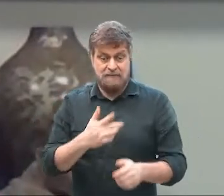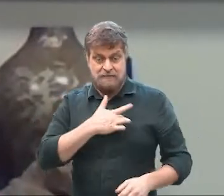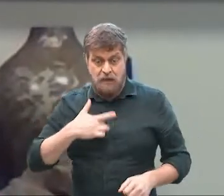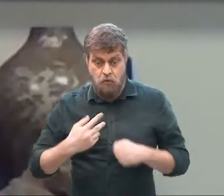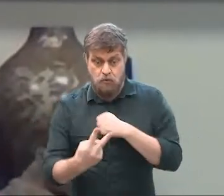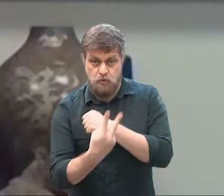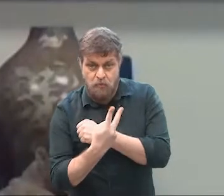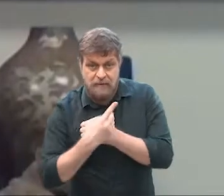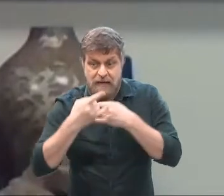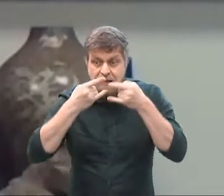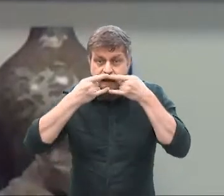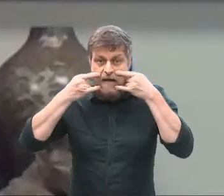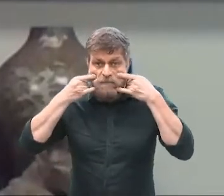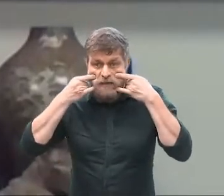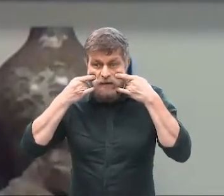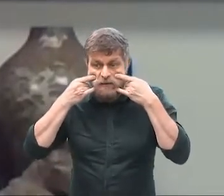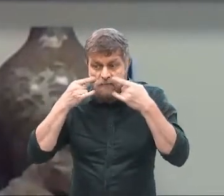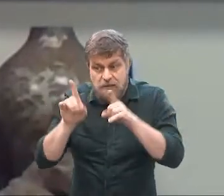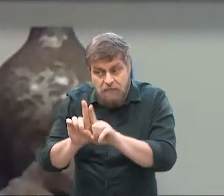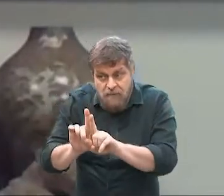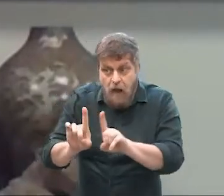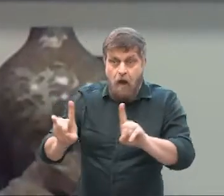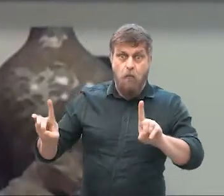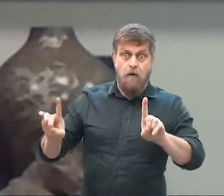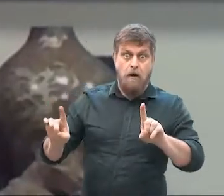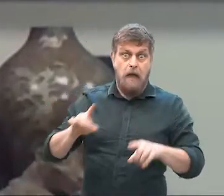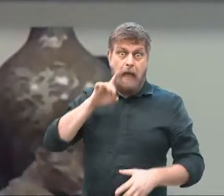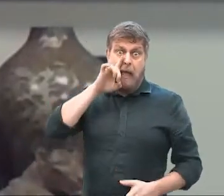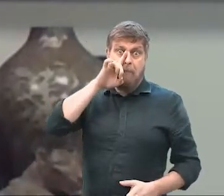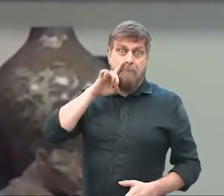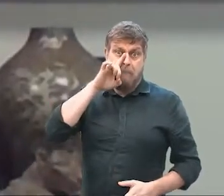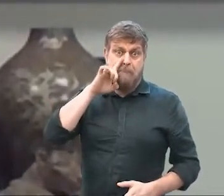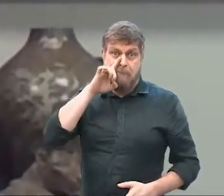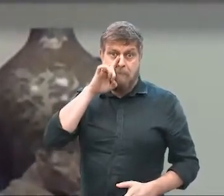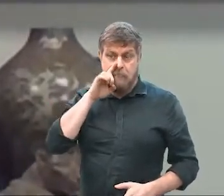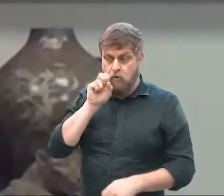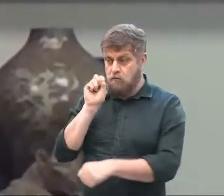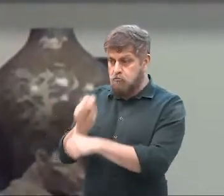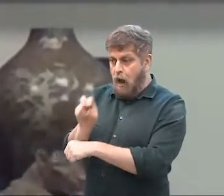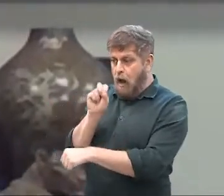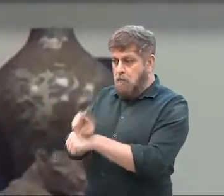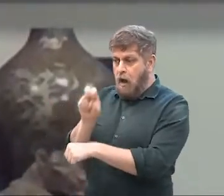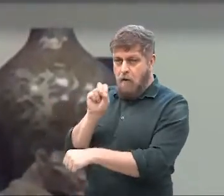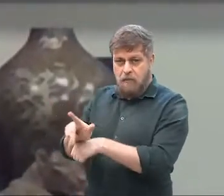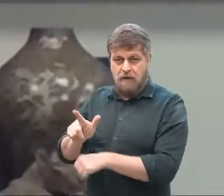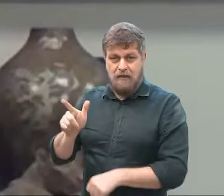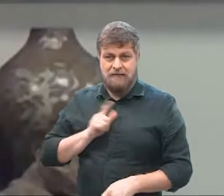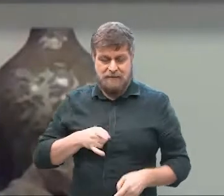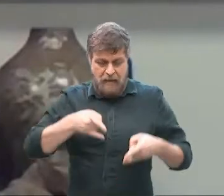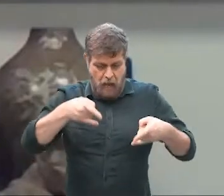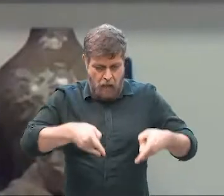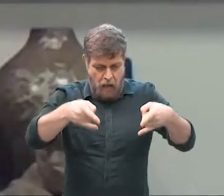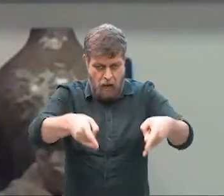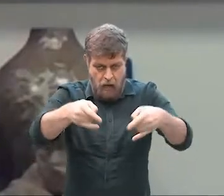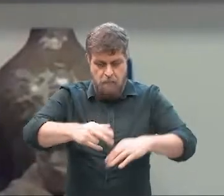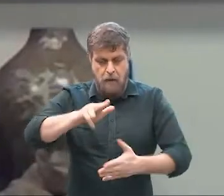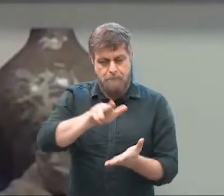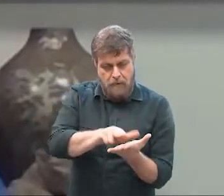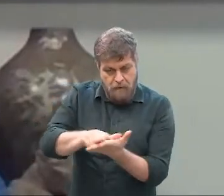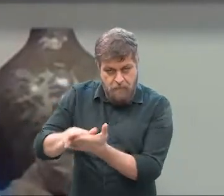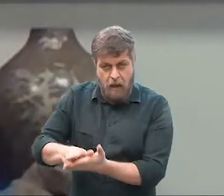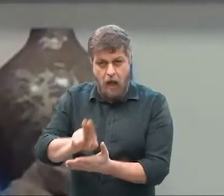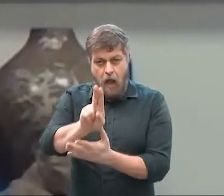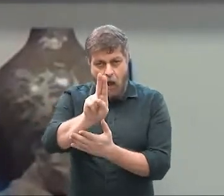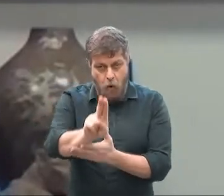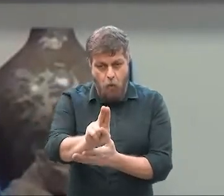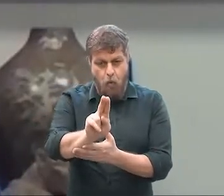de máscara, é risco de contaminação. Hoje, por mais que se tenha leitos de UTIs, e nós temos